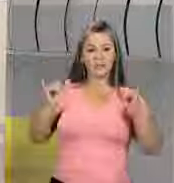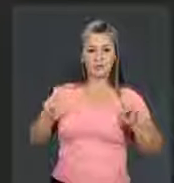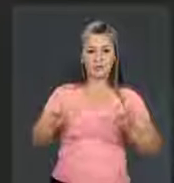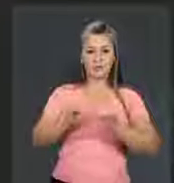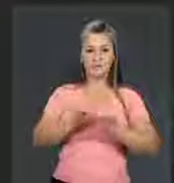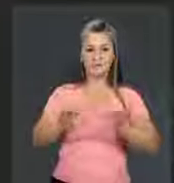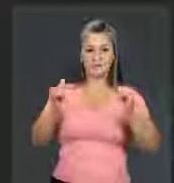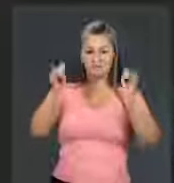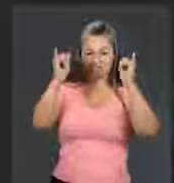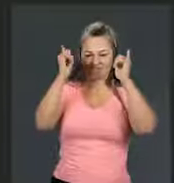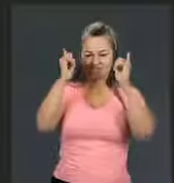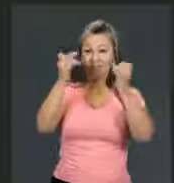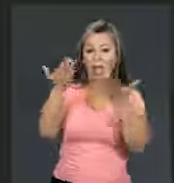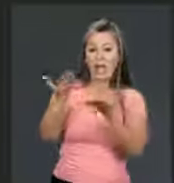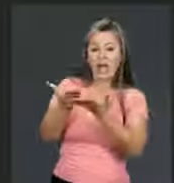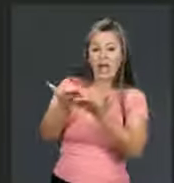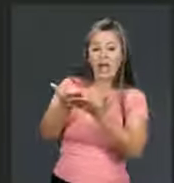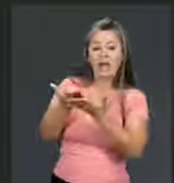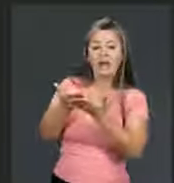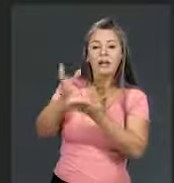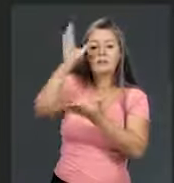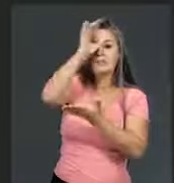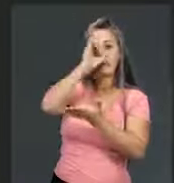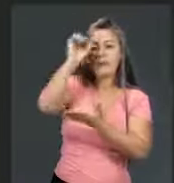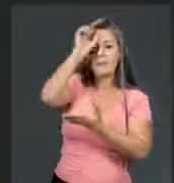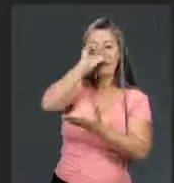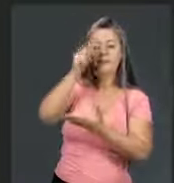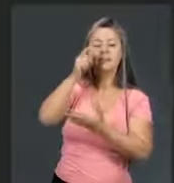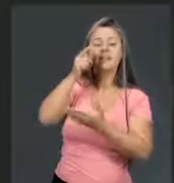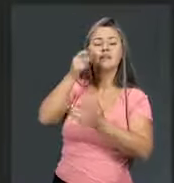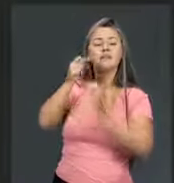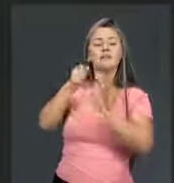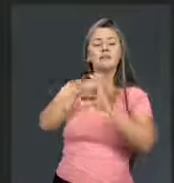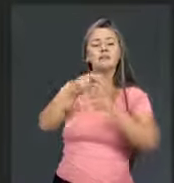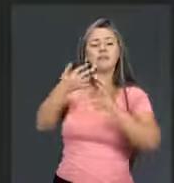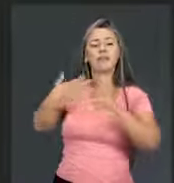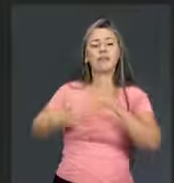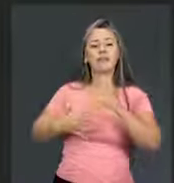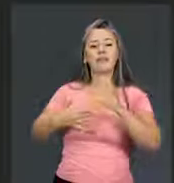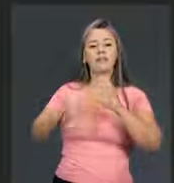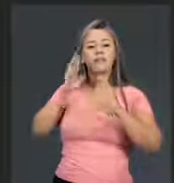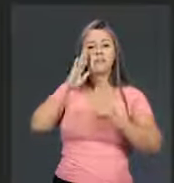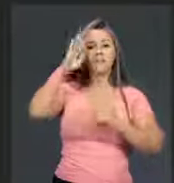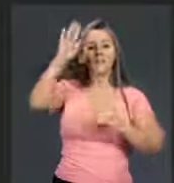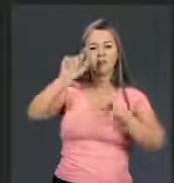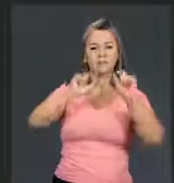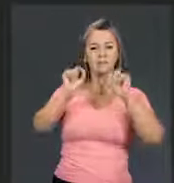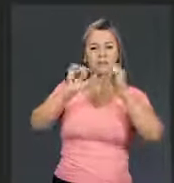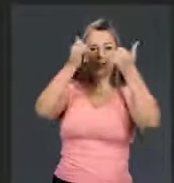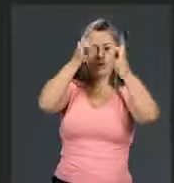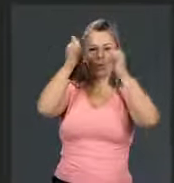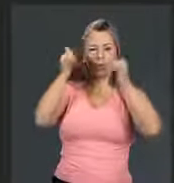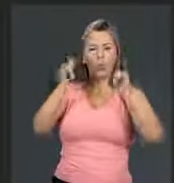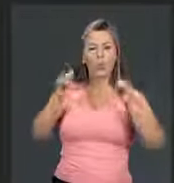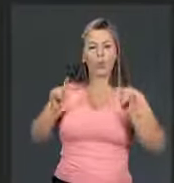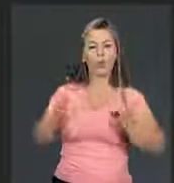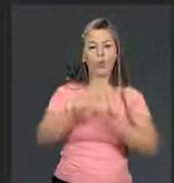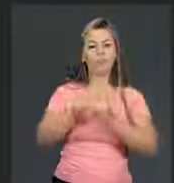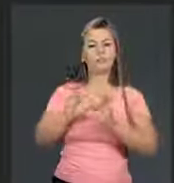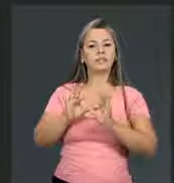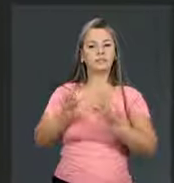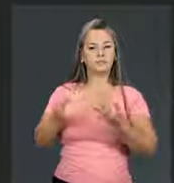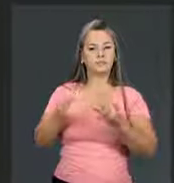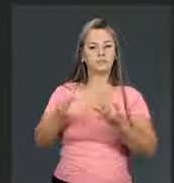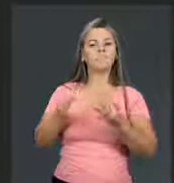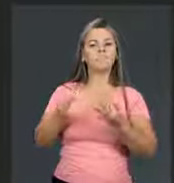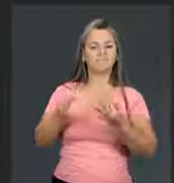Na aula de hoje, iremos conhecer os principais elementos constituintes de um circuito elétrico simples.